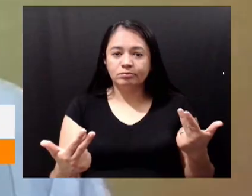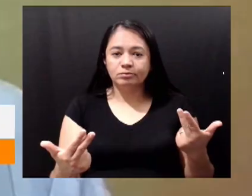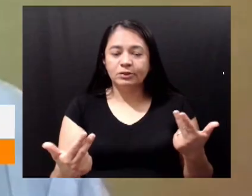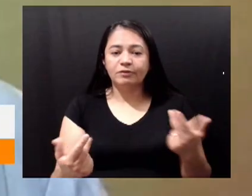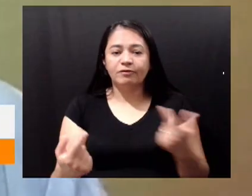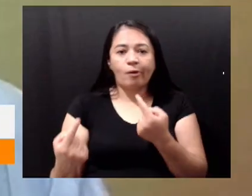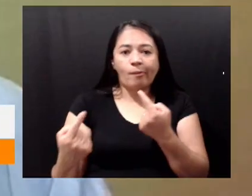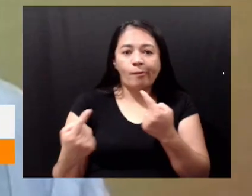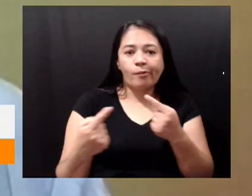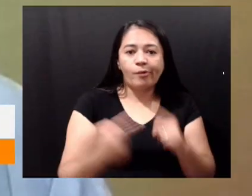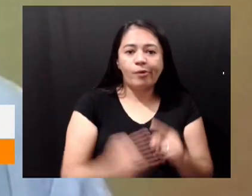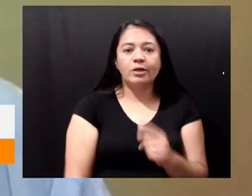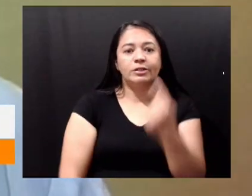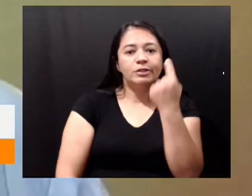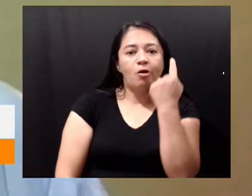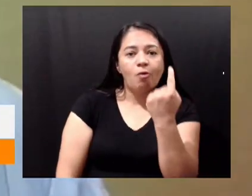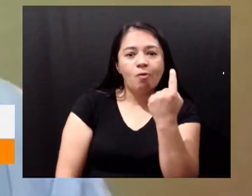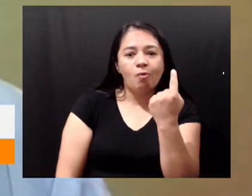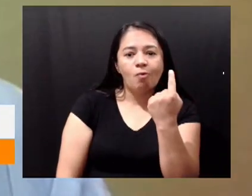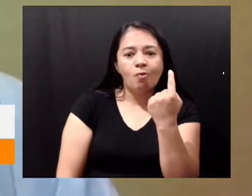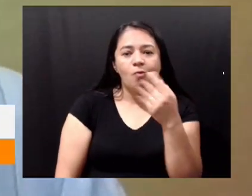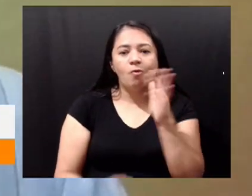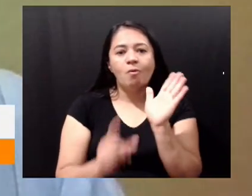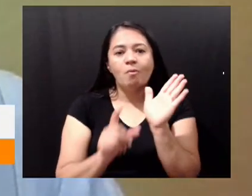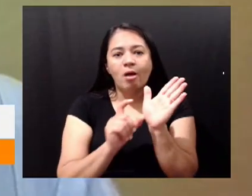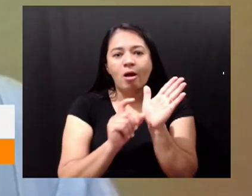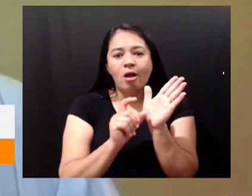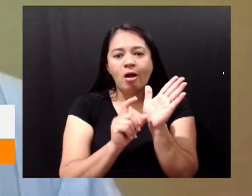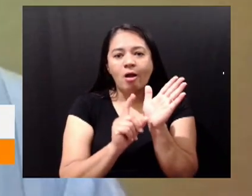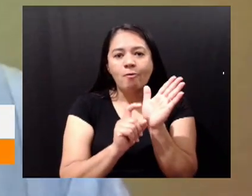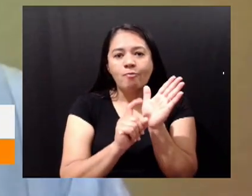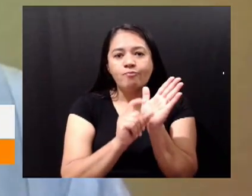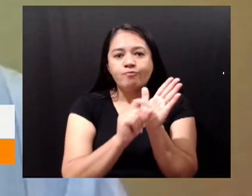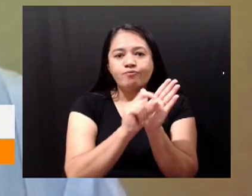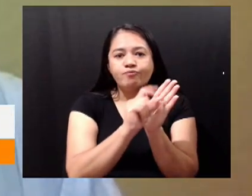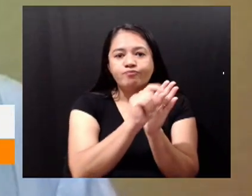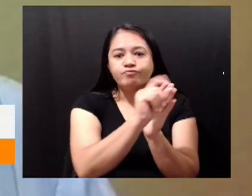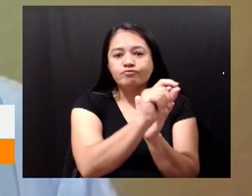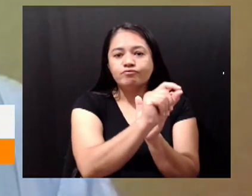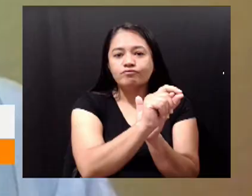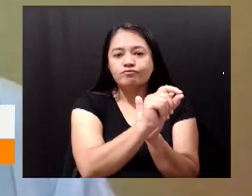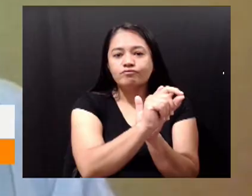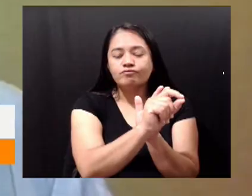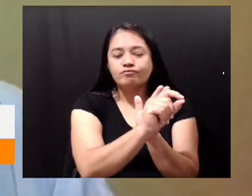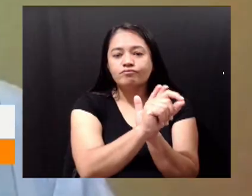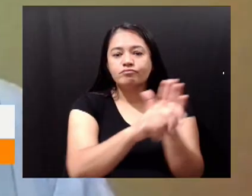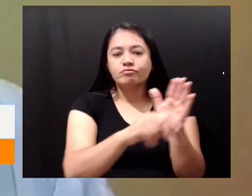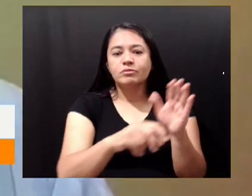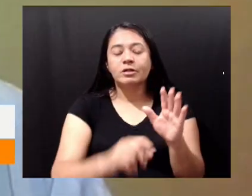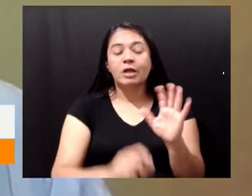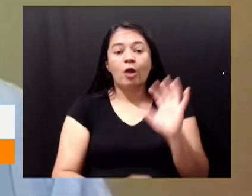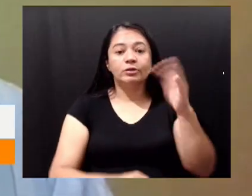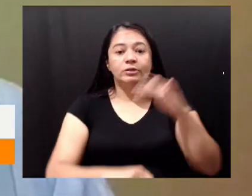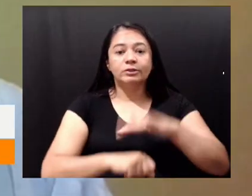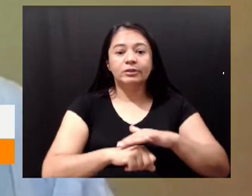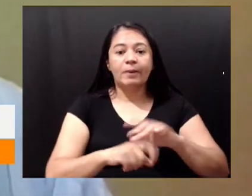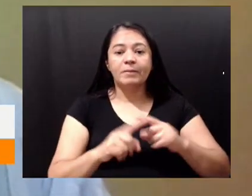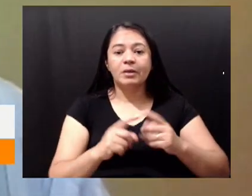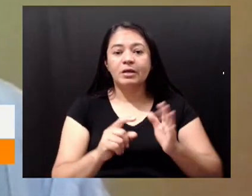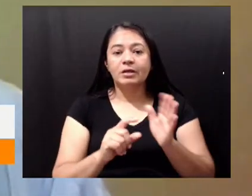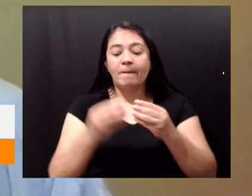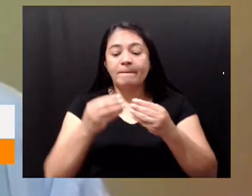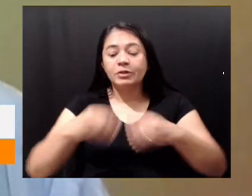a bactéria que é patogênica, né, que causa a doença. Muitos deles vão afetar também